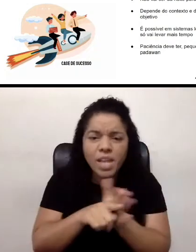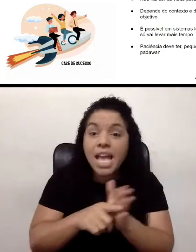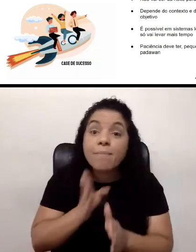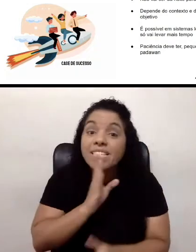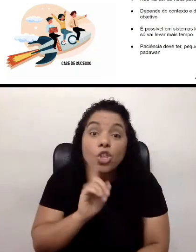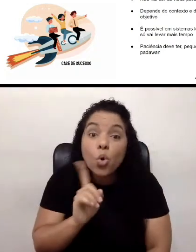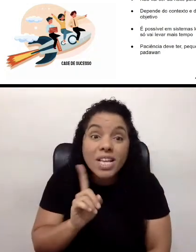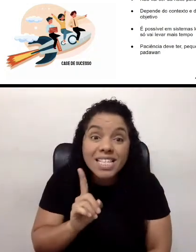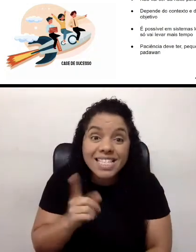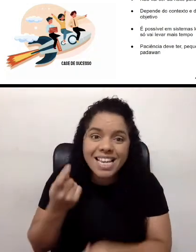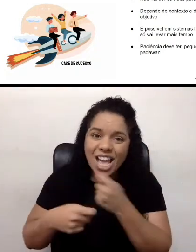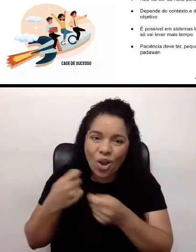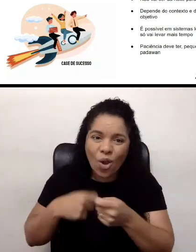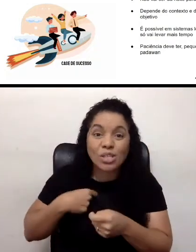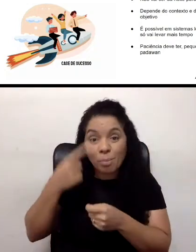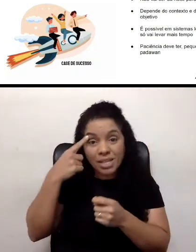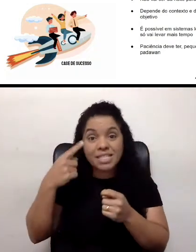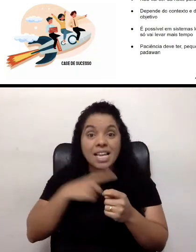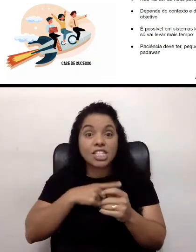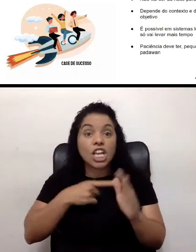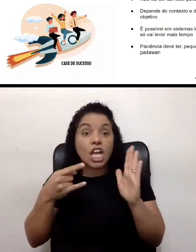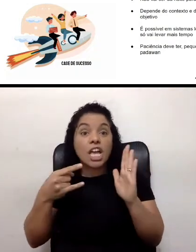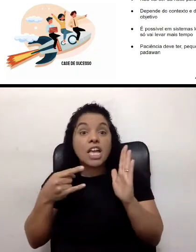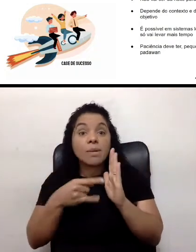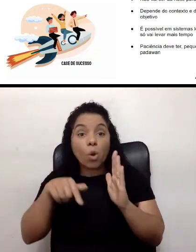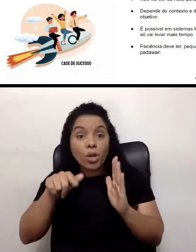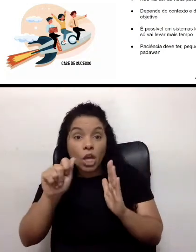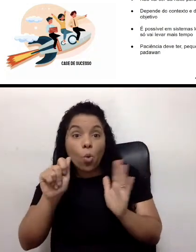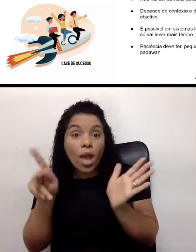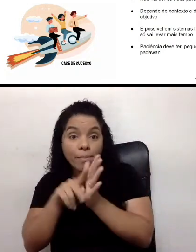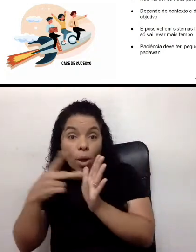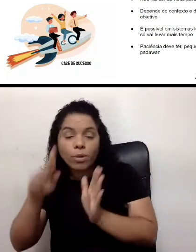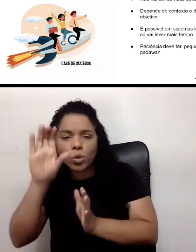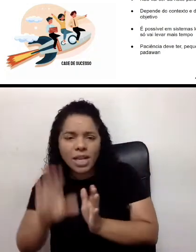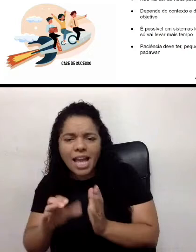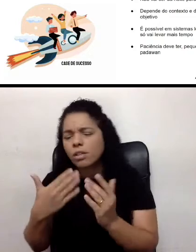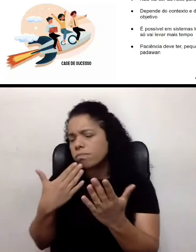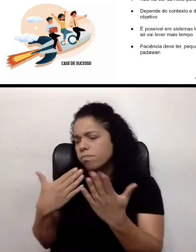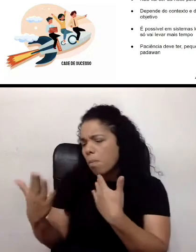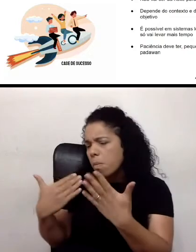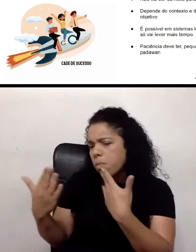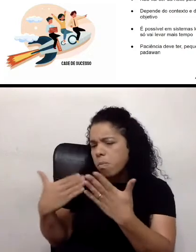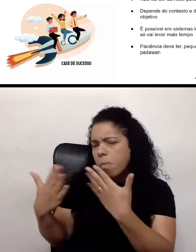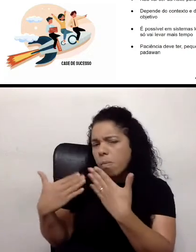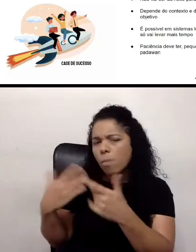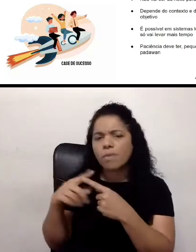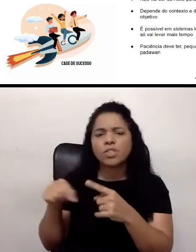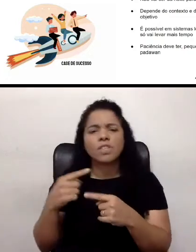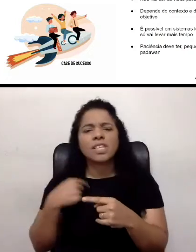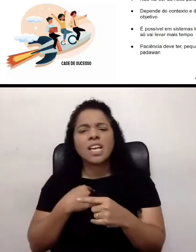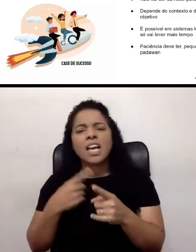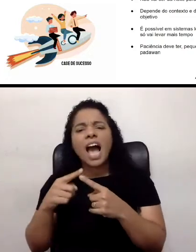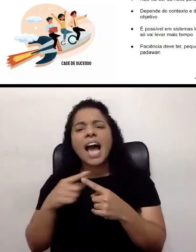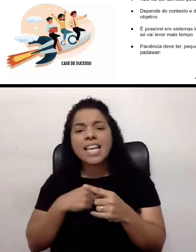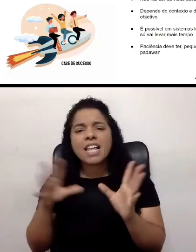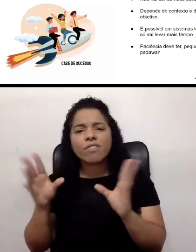que tinha um QA do lado do cliente. E aí o QA do lado do cliente foi conversar com ele, trocar ideia. Aí ele me refutou. Mas por que você está perguntando essas